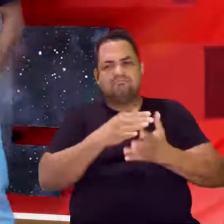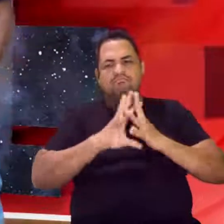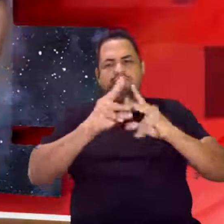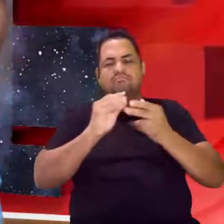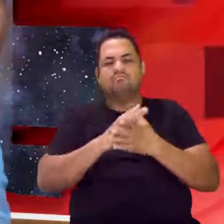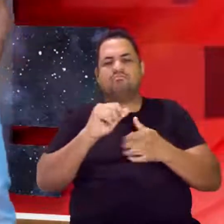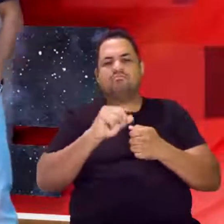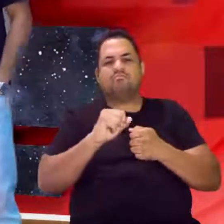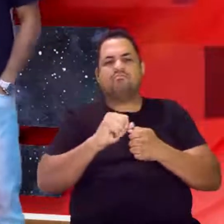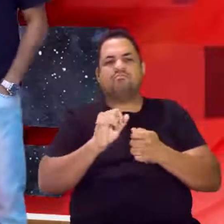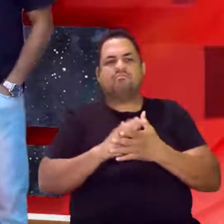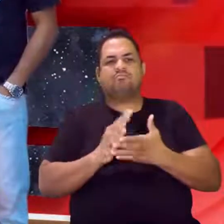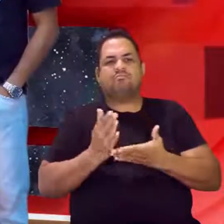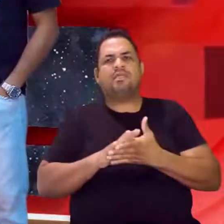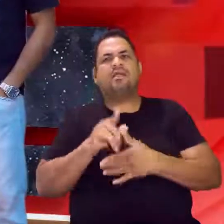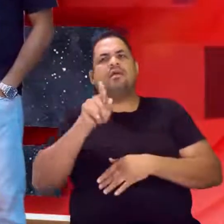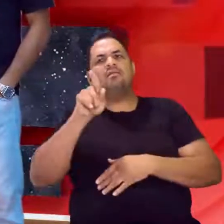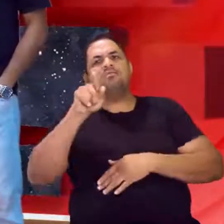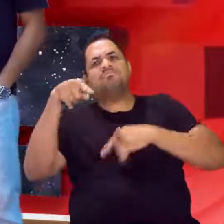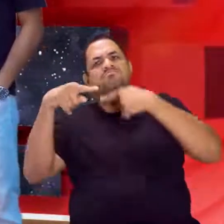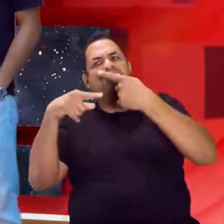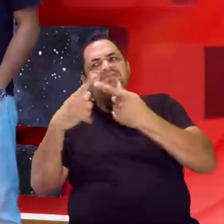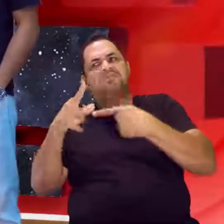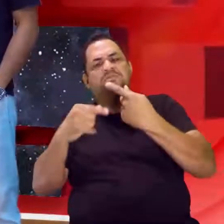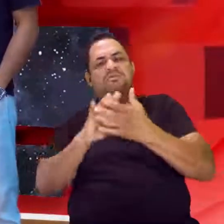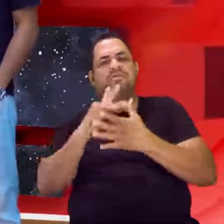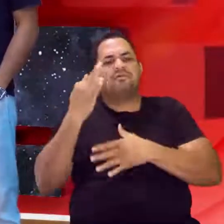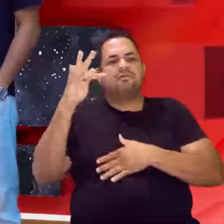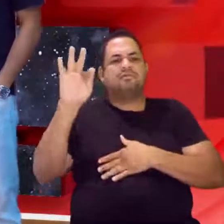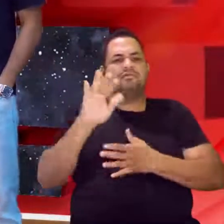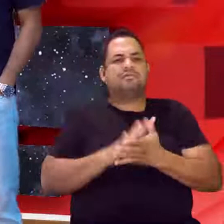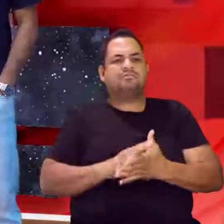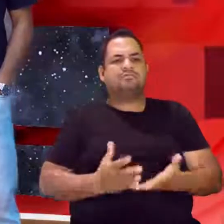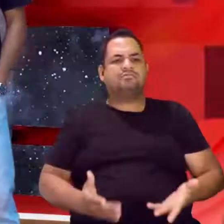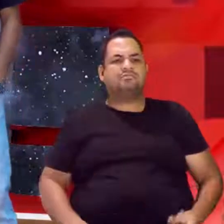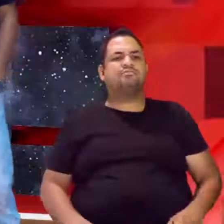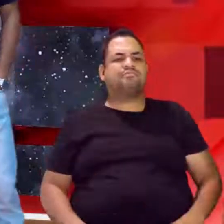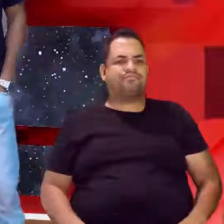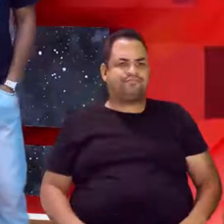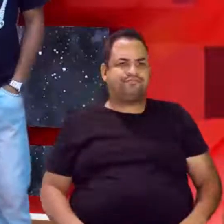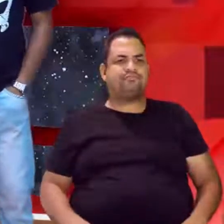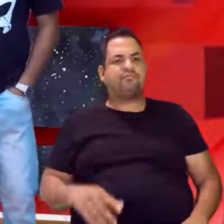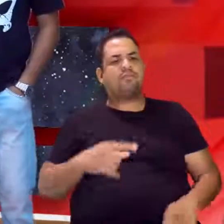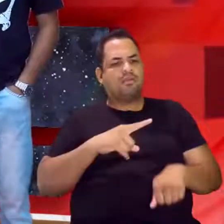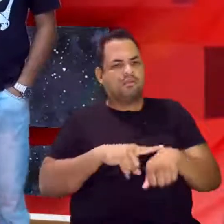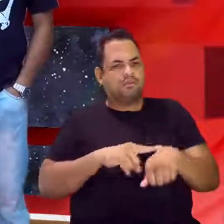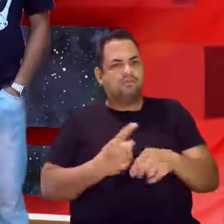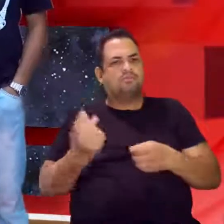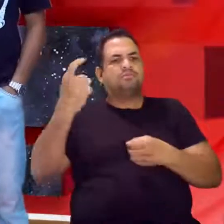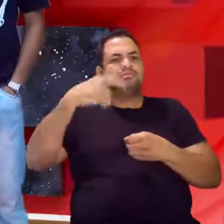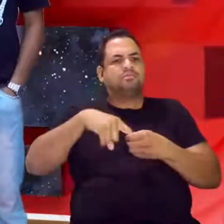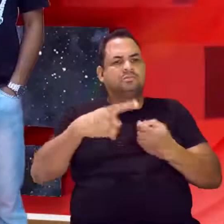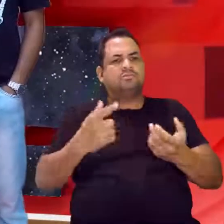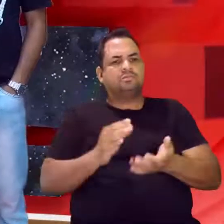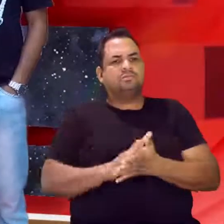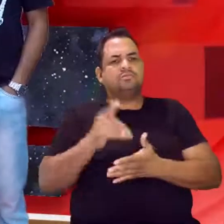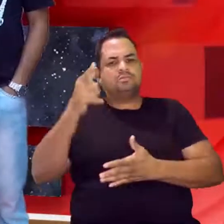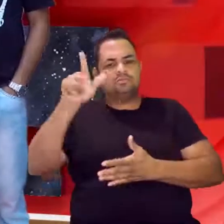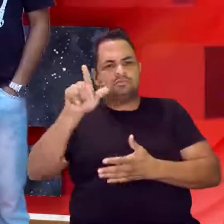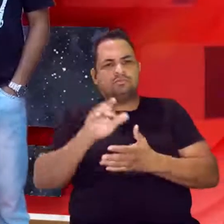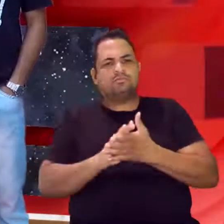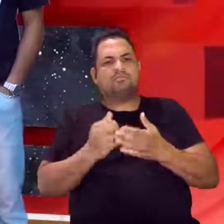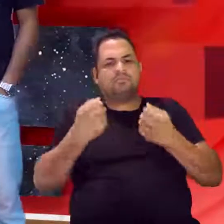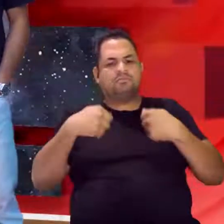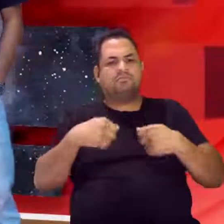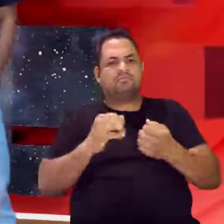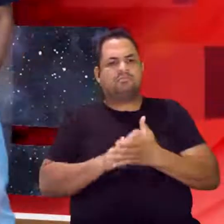tudo para fazer. Horas eu tô lá na faculdade e penso, eu acho que chega, acho que não é para mim não. Não, aí tem hora que eu já volto. Claro que eu consigo,